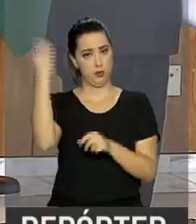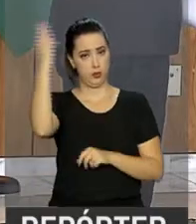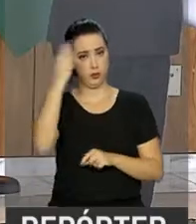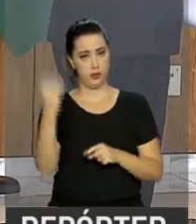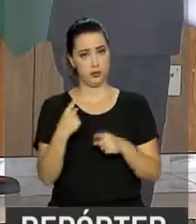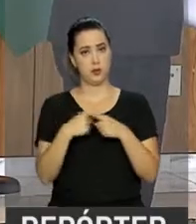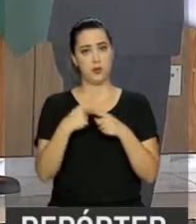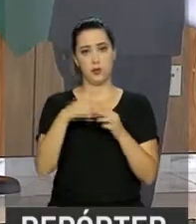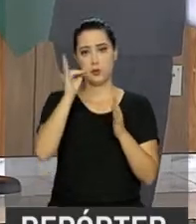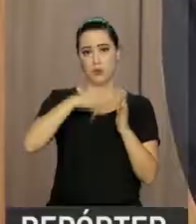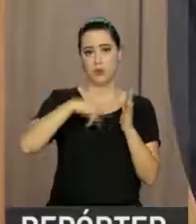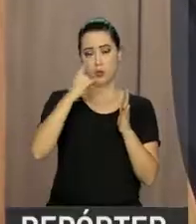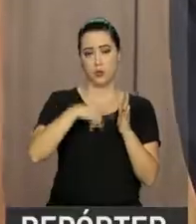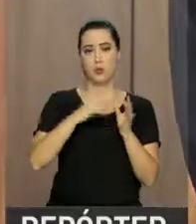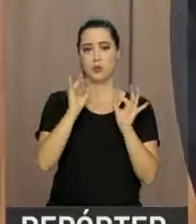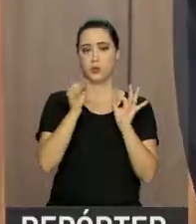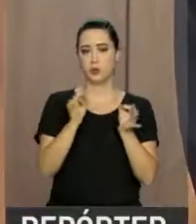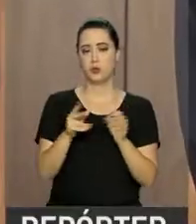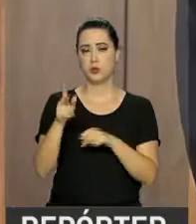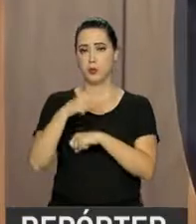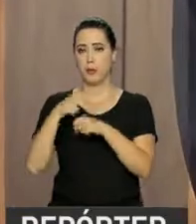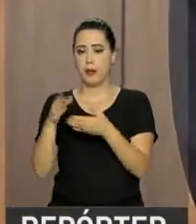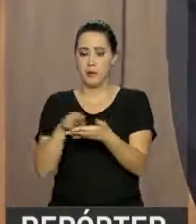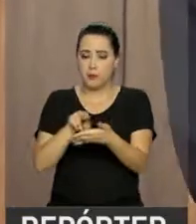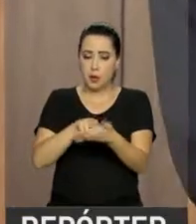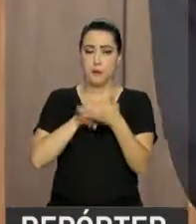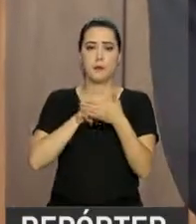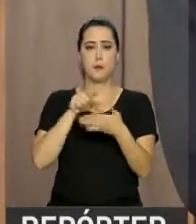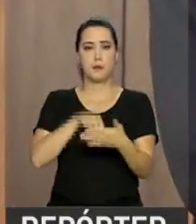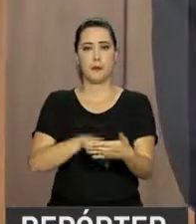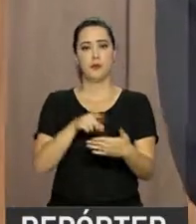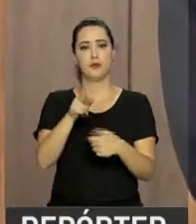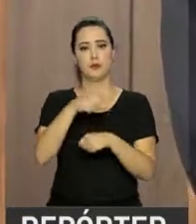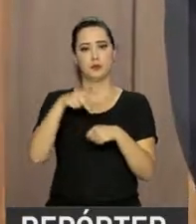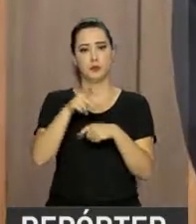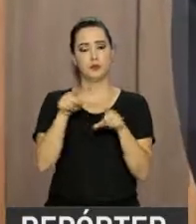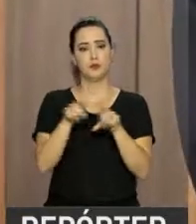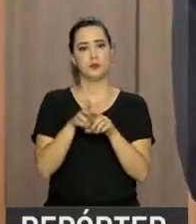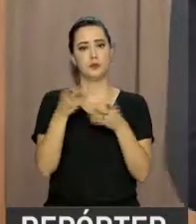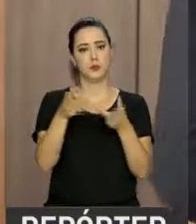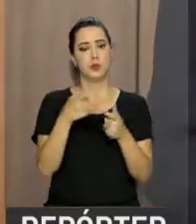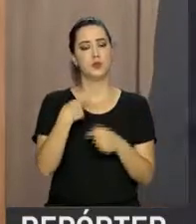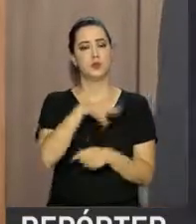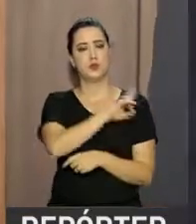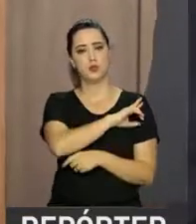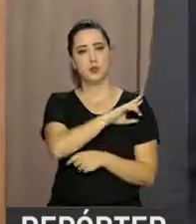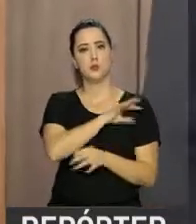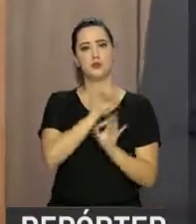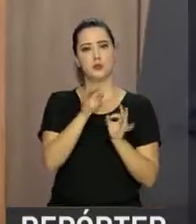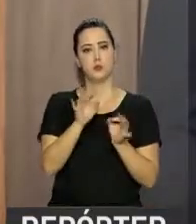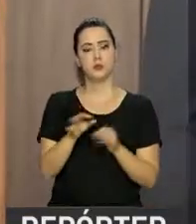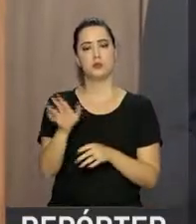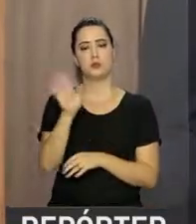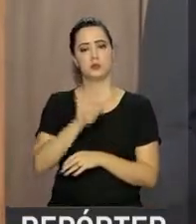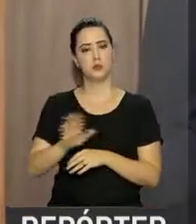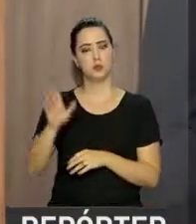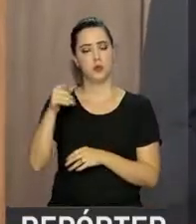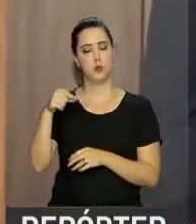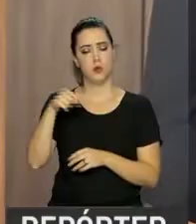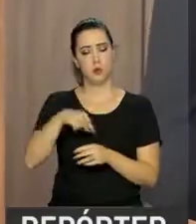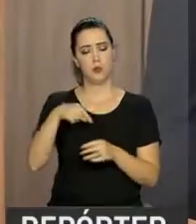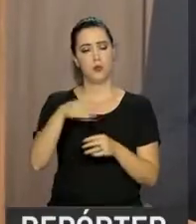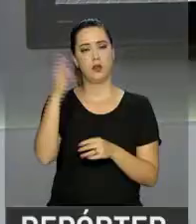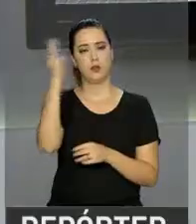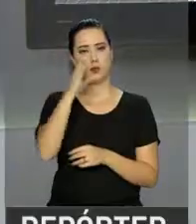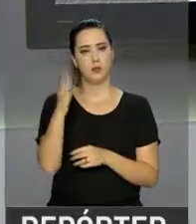são um comunicado oficial dos países de origem destes embaixadores que eles representam oficialmente essas nações aqui no